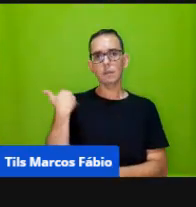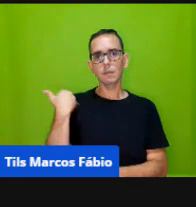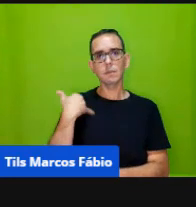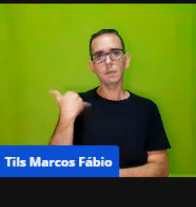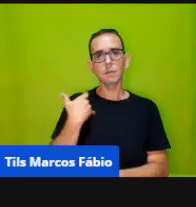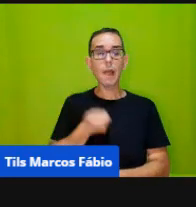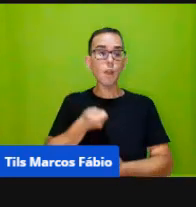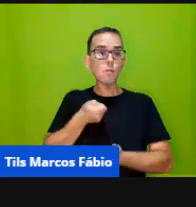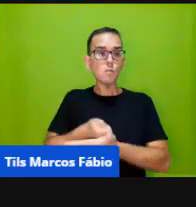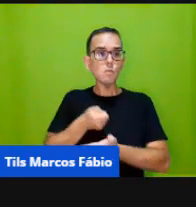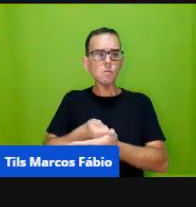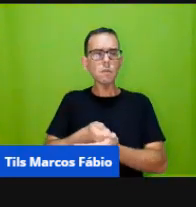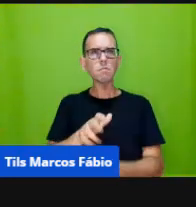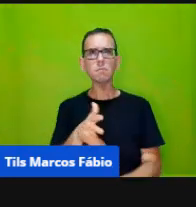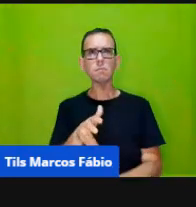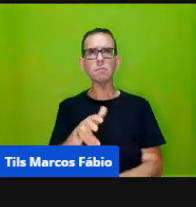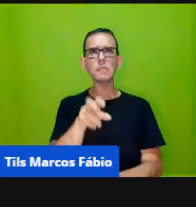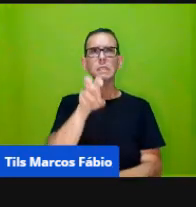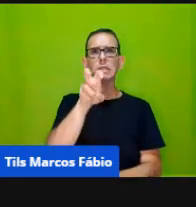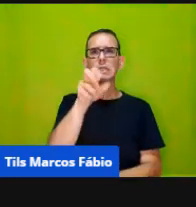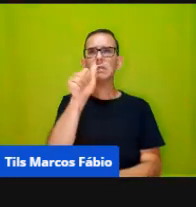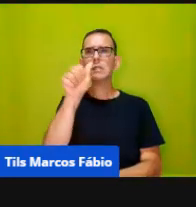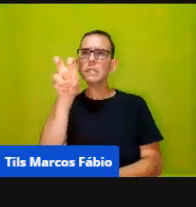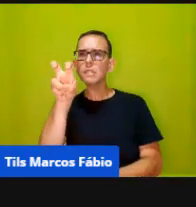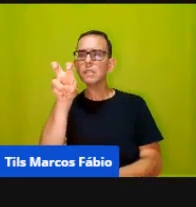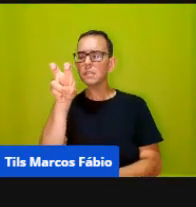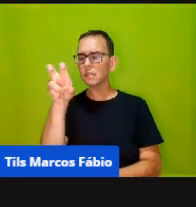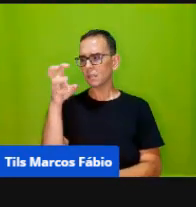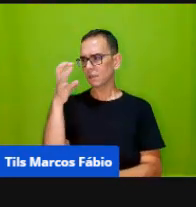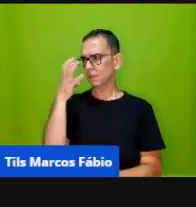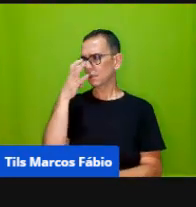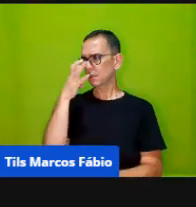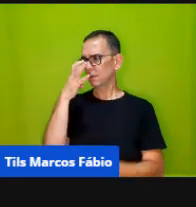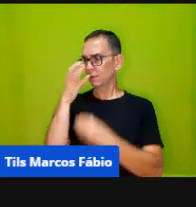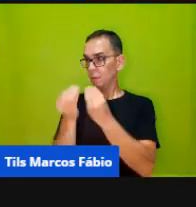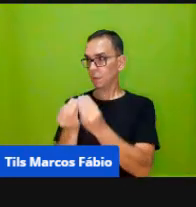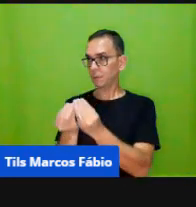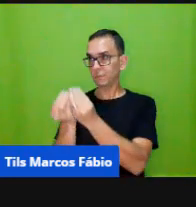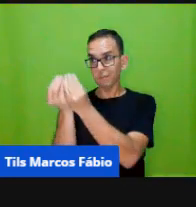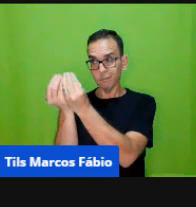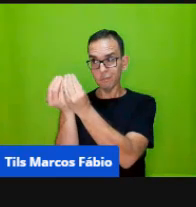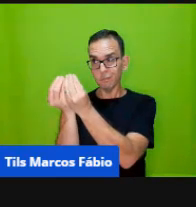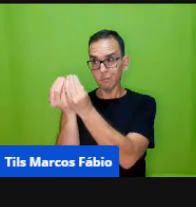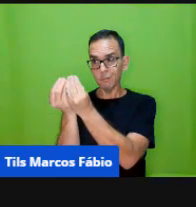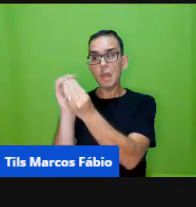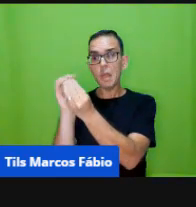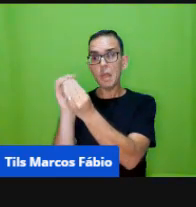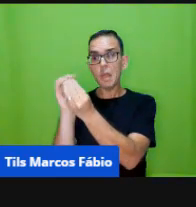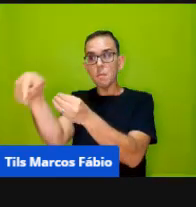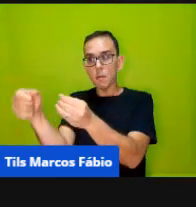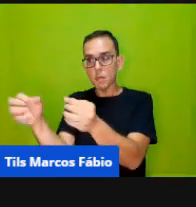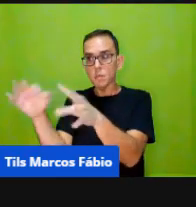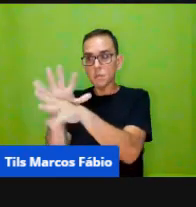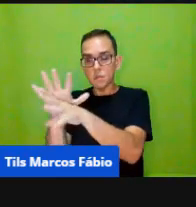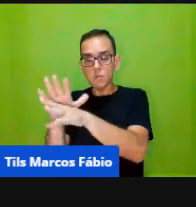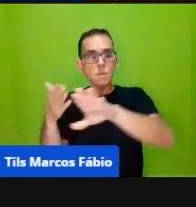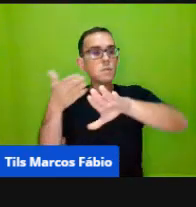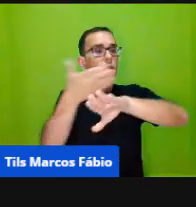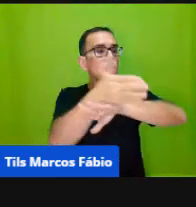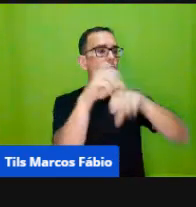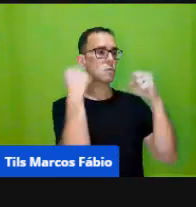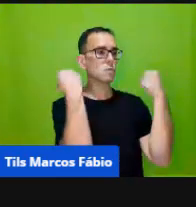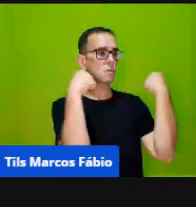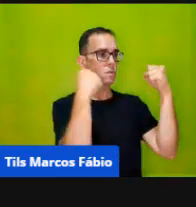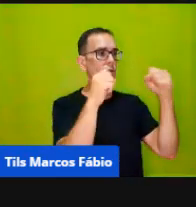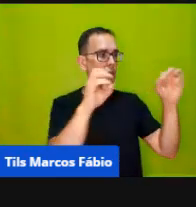obrigado às 5h15 assistir uma missa, e depois da missa praticar esporte, e depois